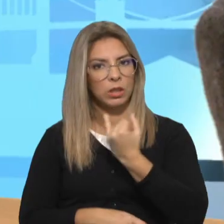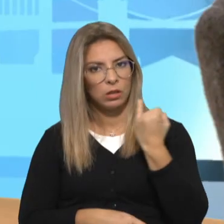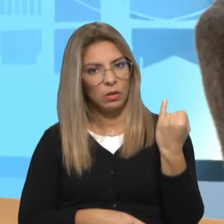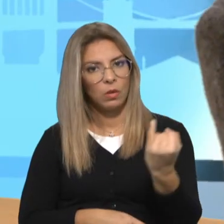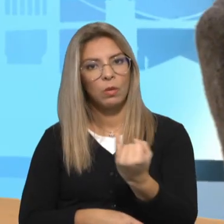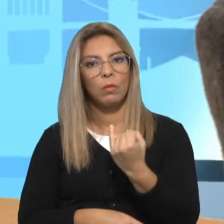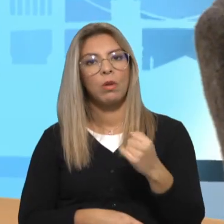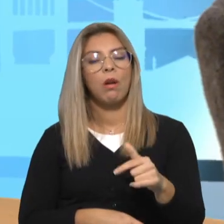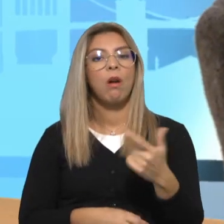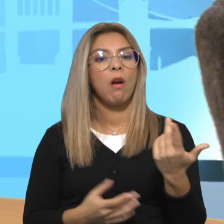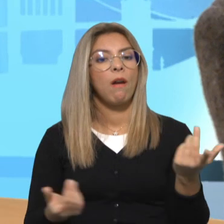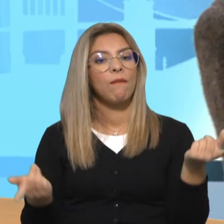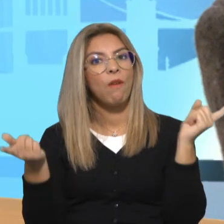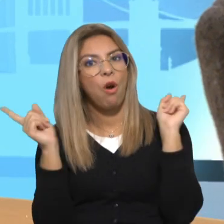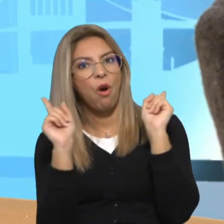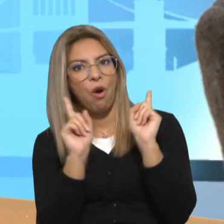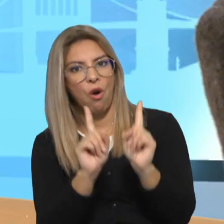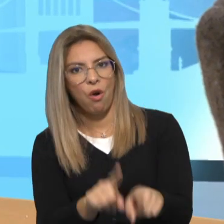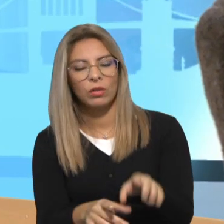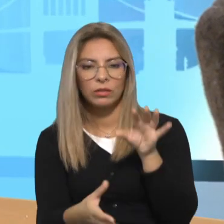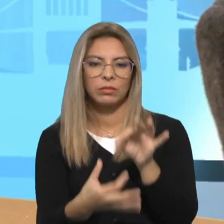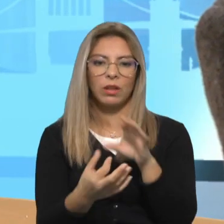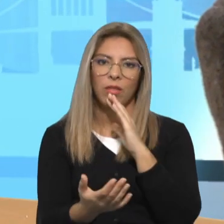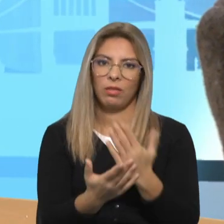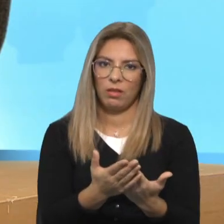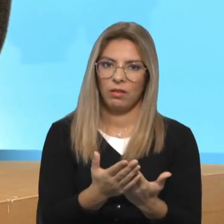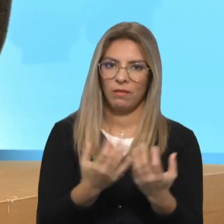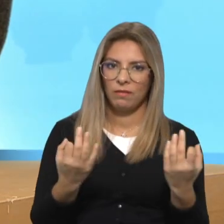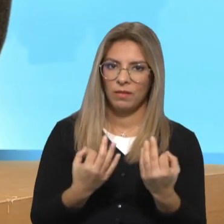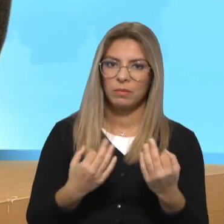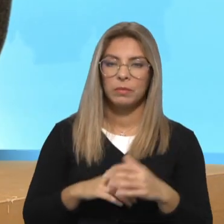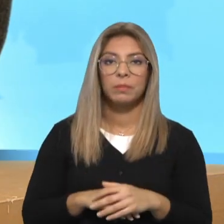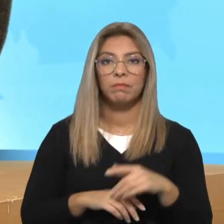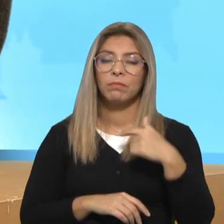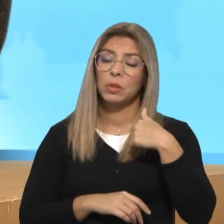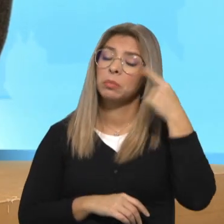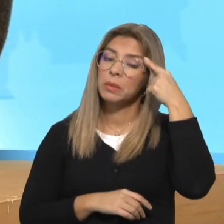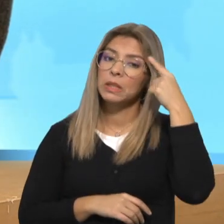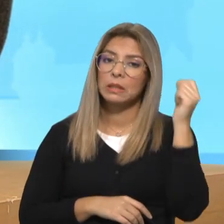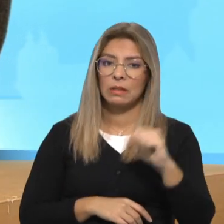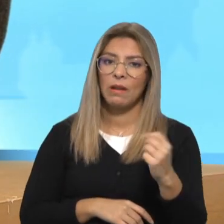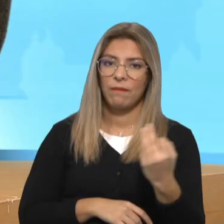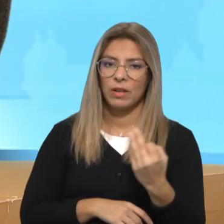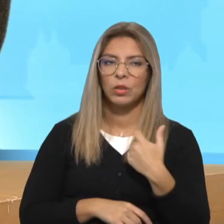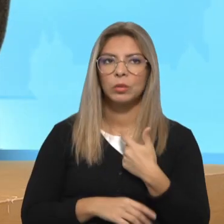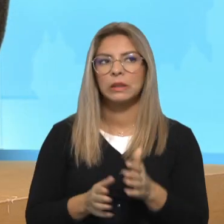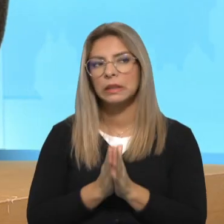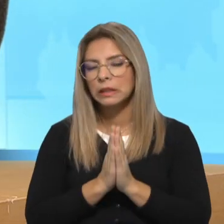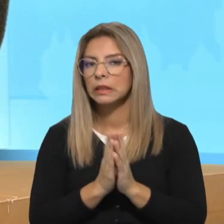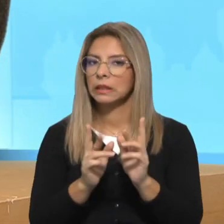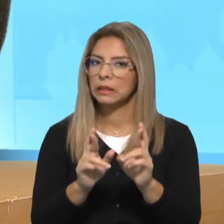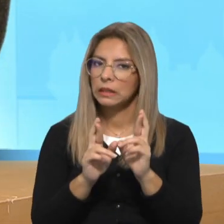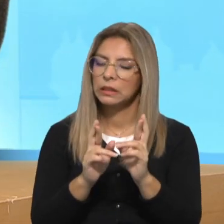um voltar, de facto, a essas origens que vai exigir uma purificação. Exatamente, mas eu penso que eu rezo muito para que, de facto, esta